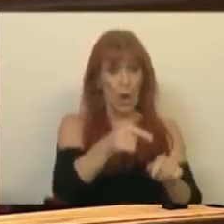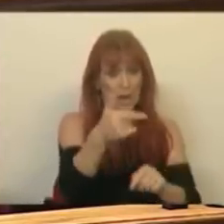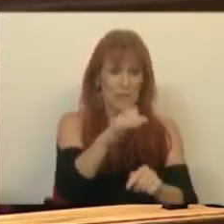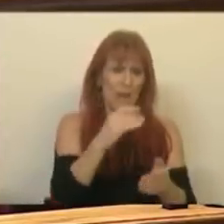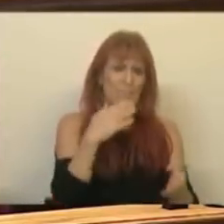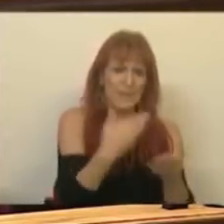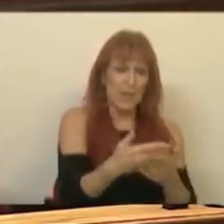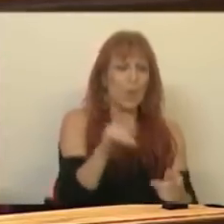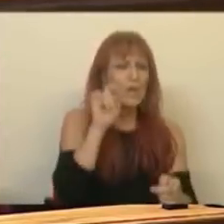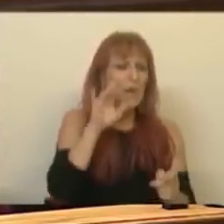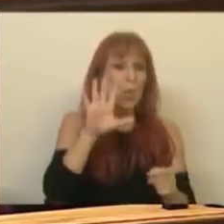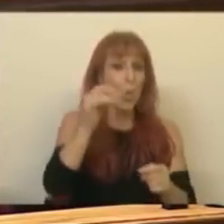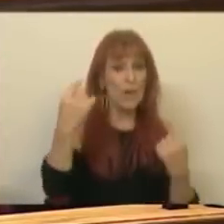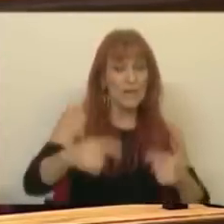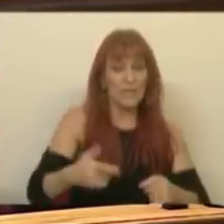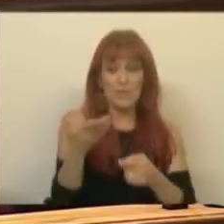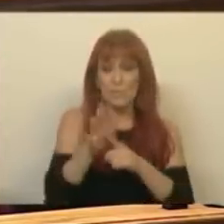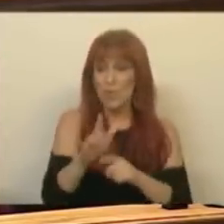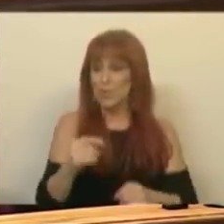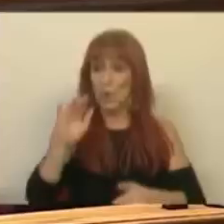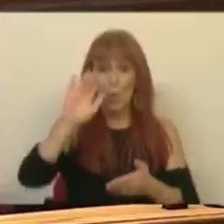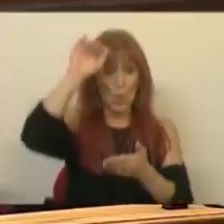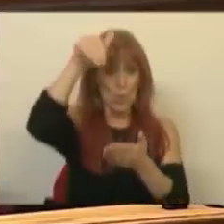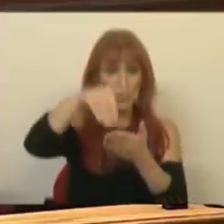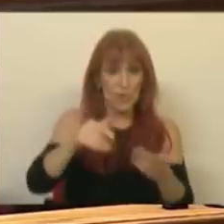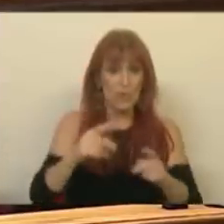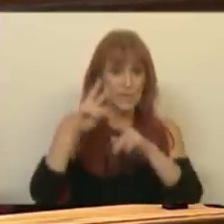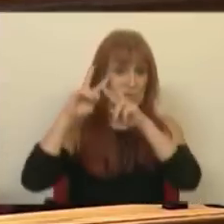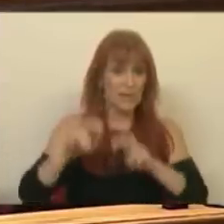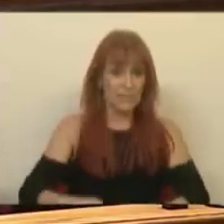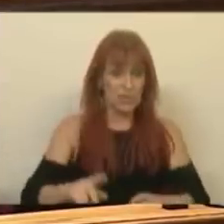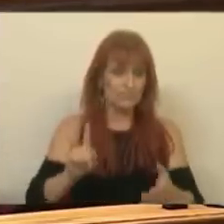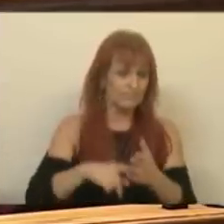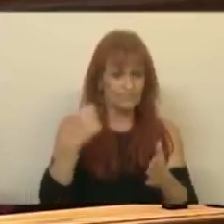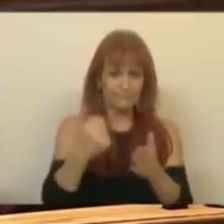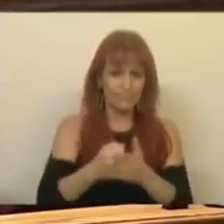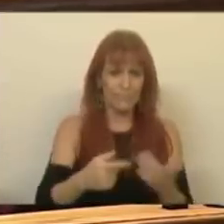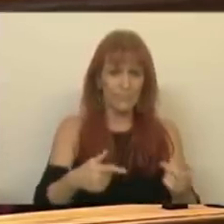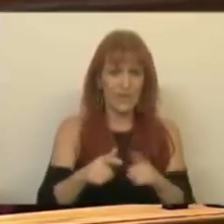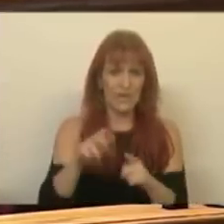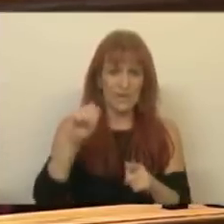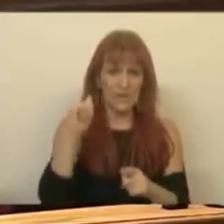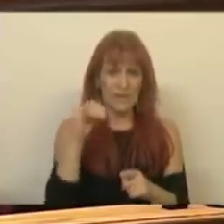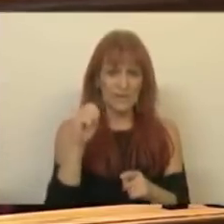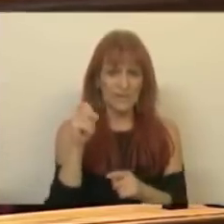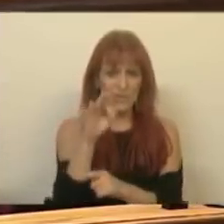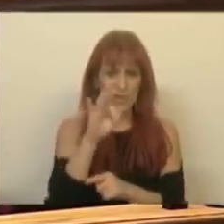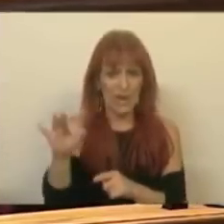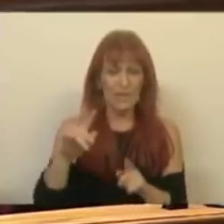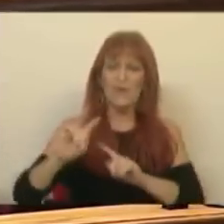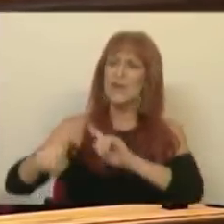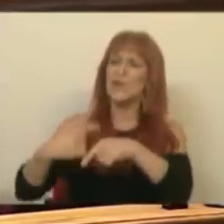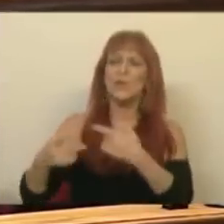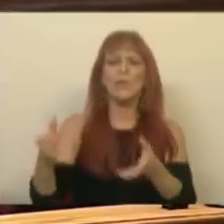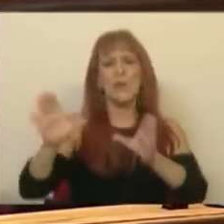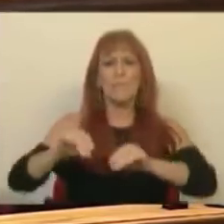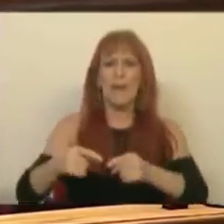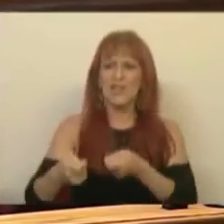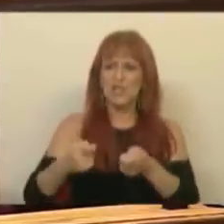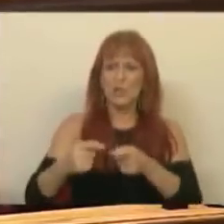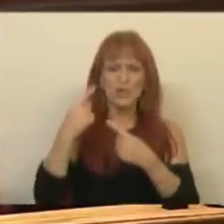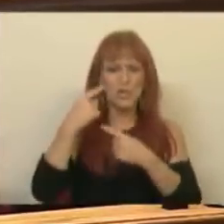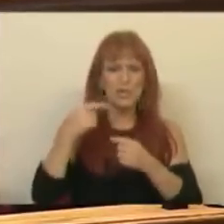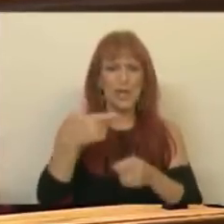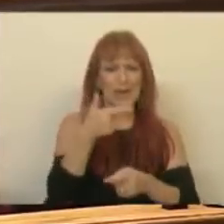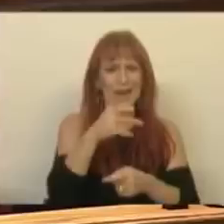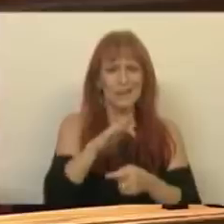Tap garantindo que quando tivermos por exemplo a conclusão da investigação ah do IDF que não venham a sair mais gestores